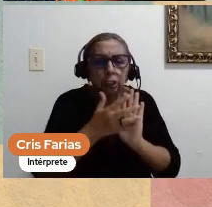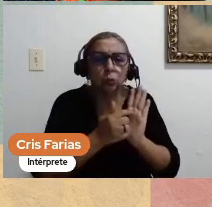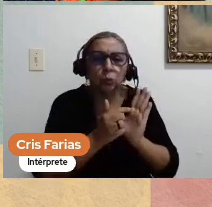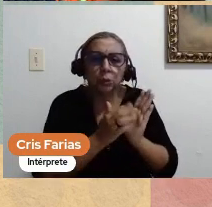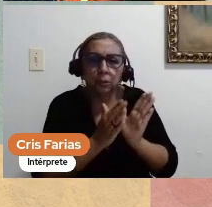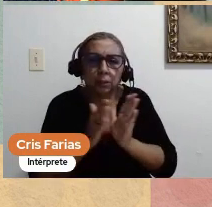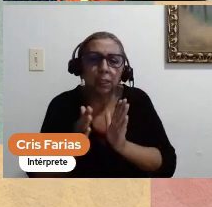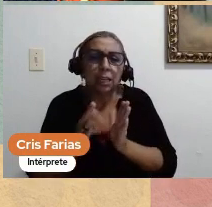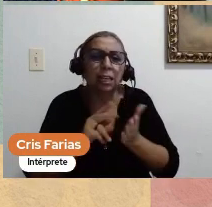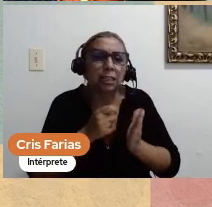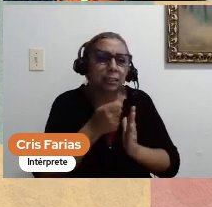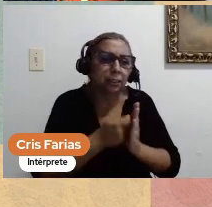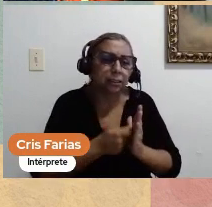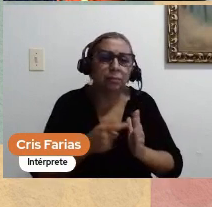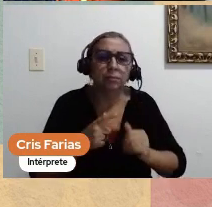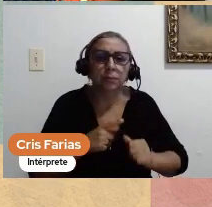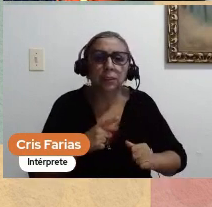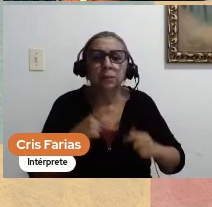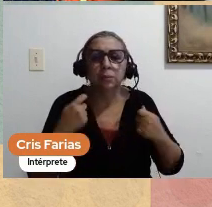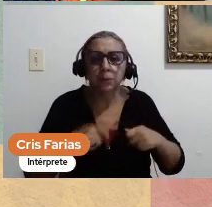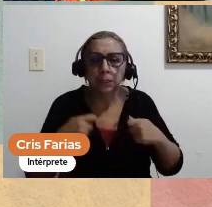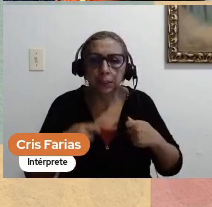da descrição,